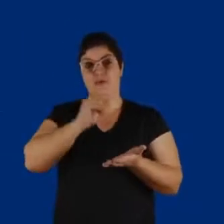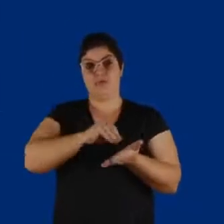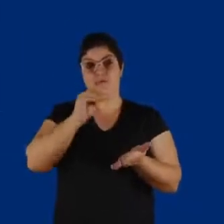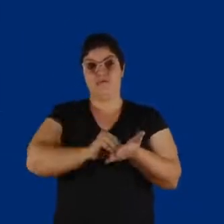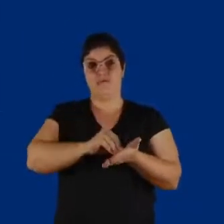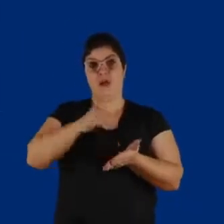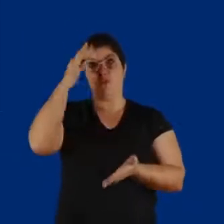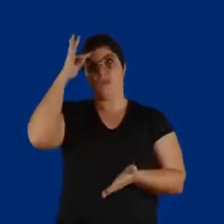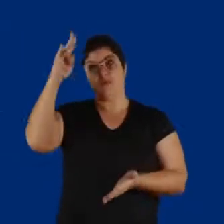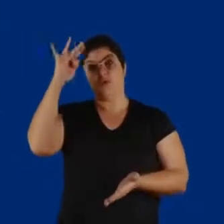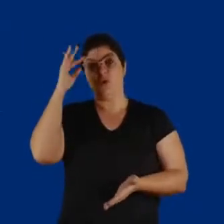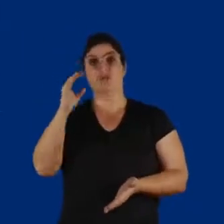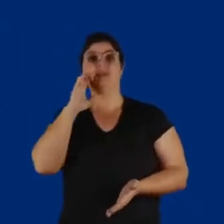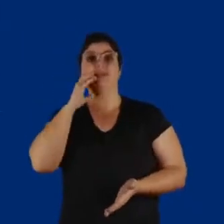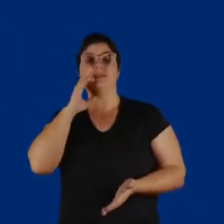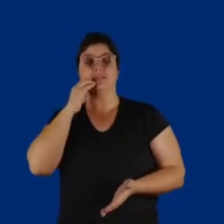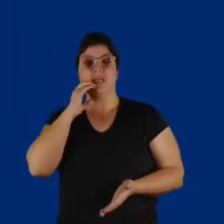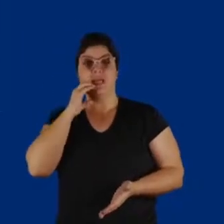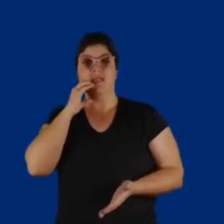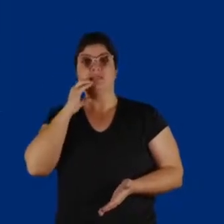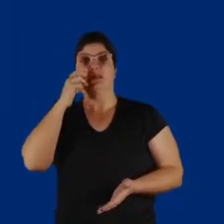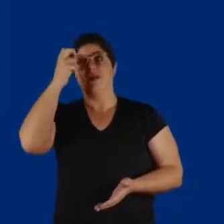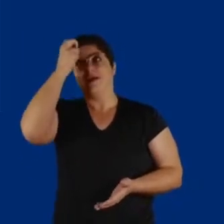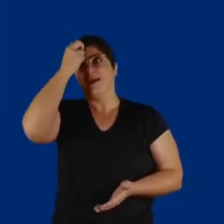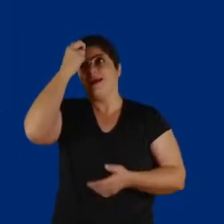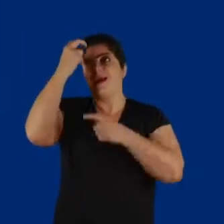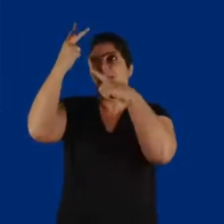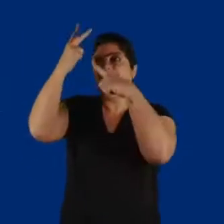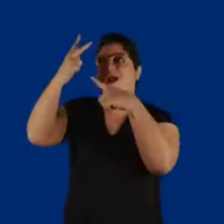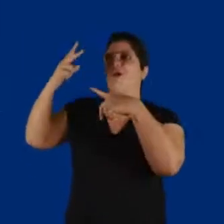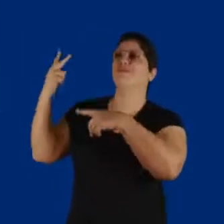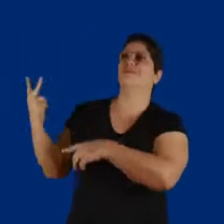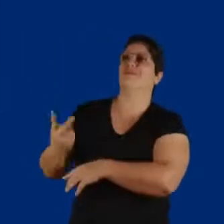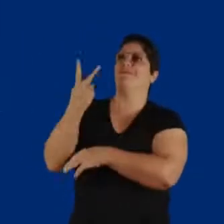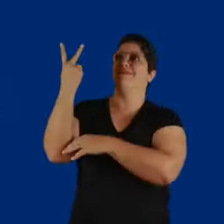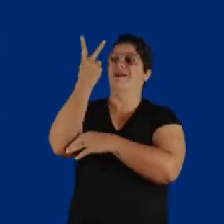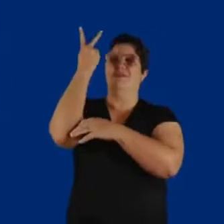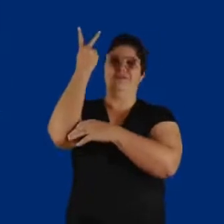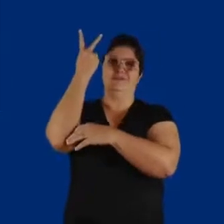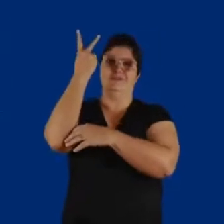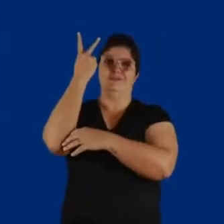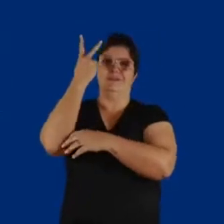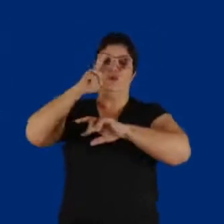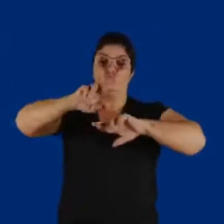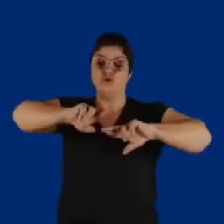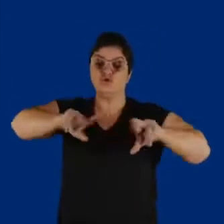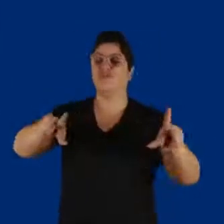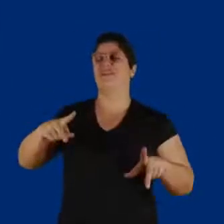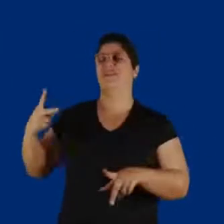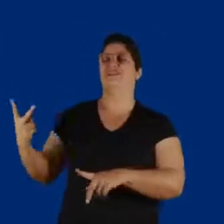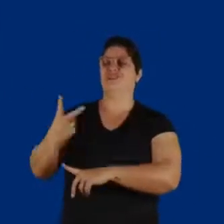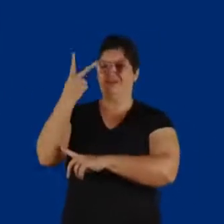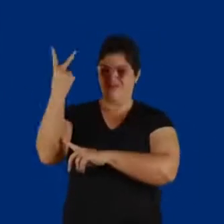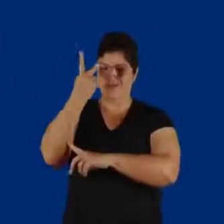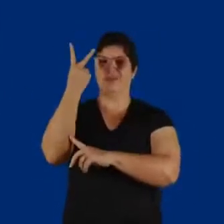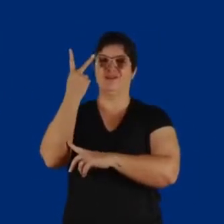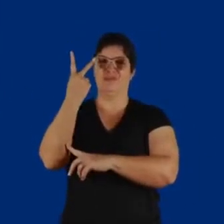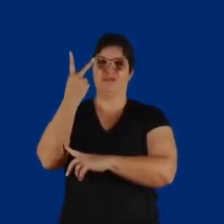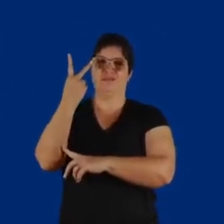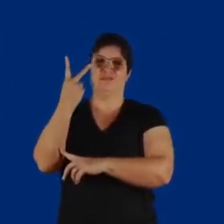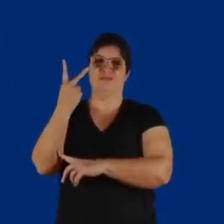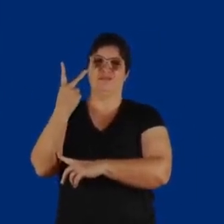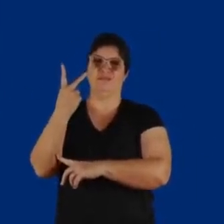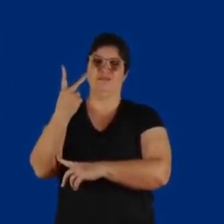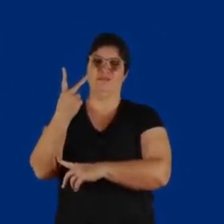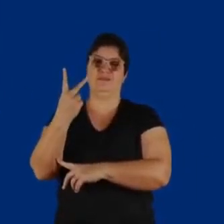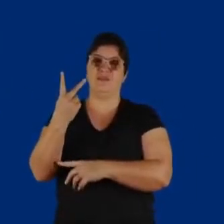que valorize a cultura, que valorize a diferença. Né, que é muito bom a Jasmine falar isso, a psiquiatria transcultural está no seu